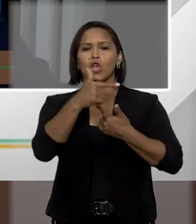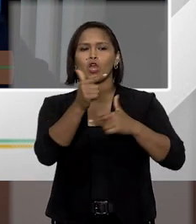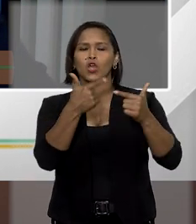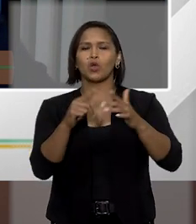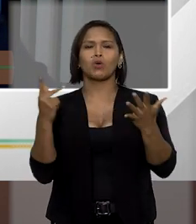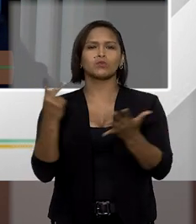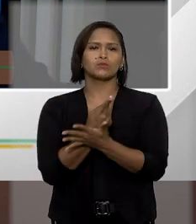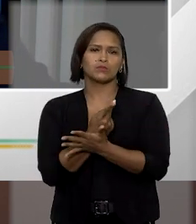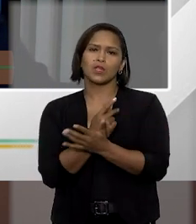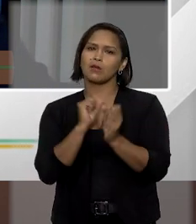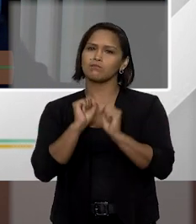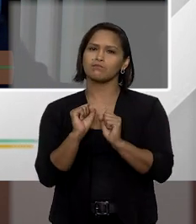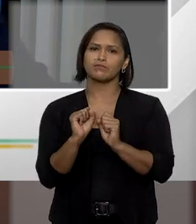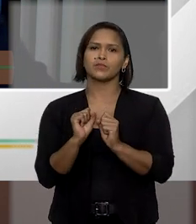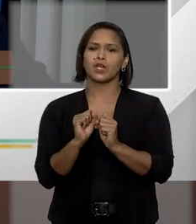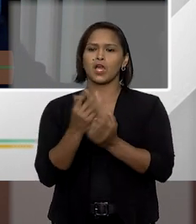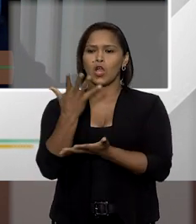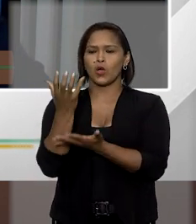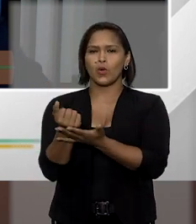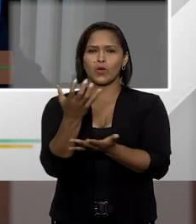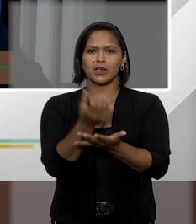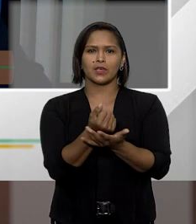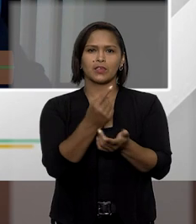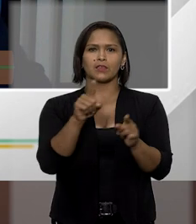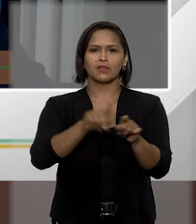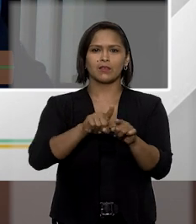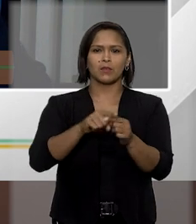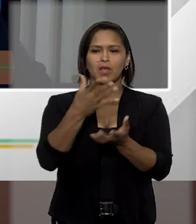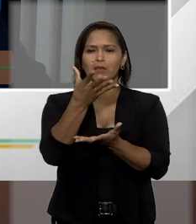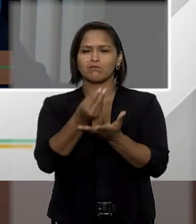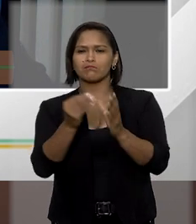outros momentos, acaba sendo colhida por uma espécie